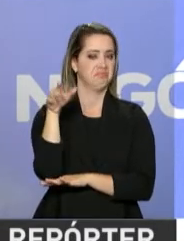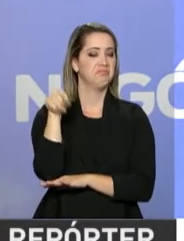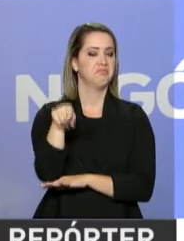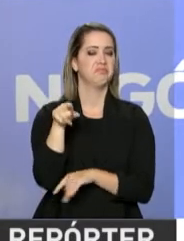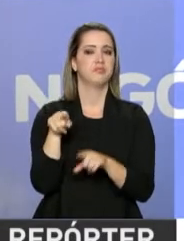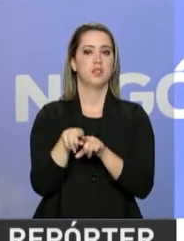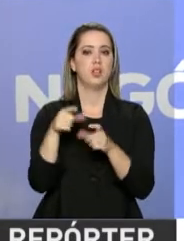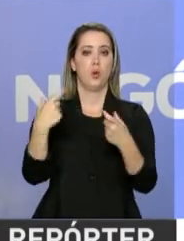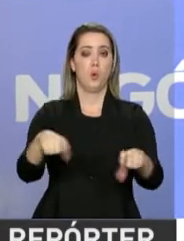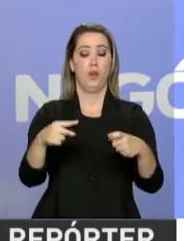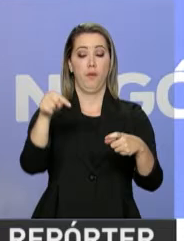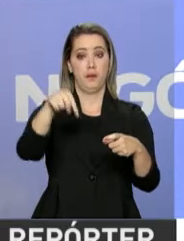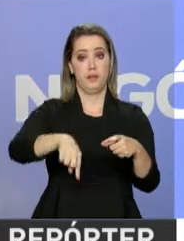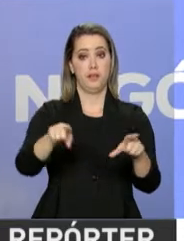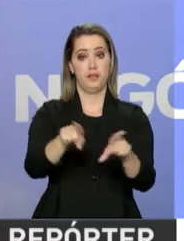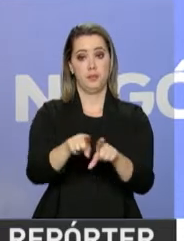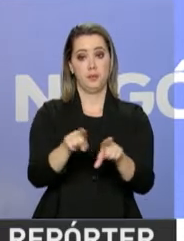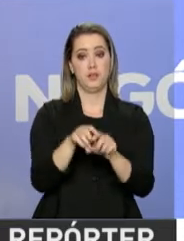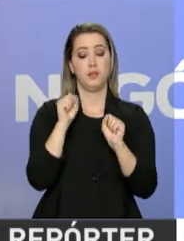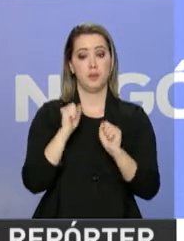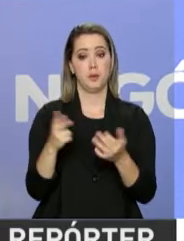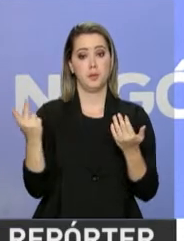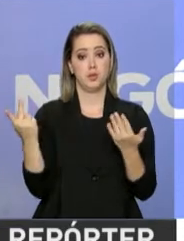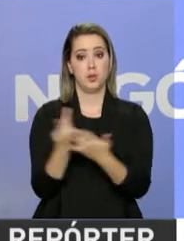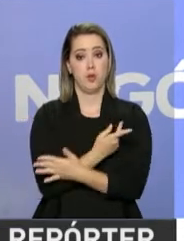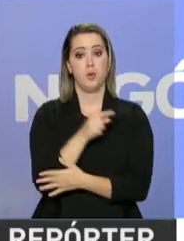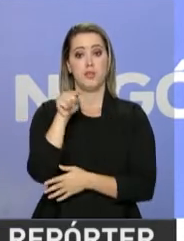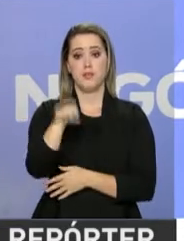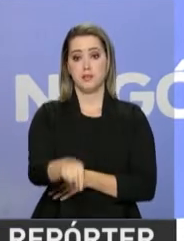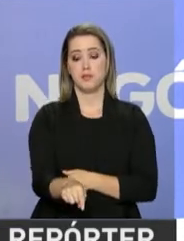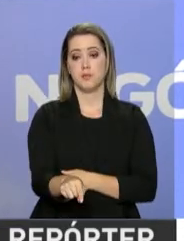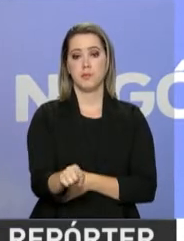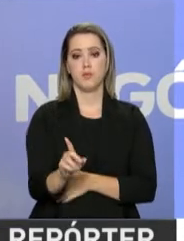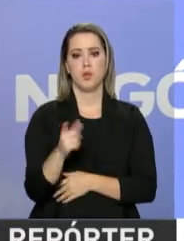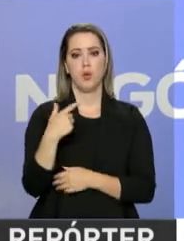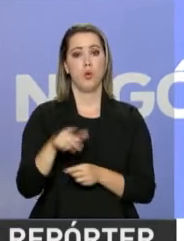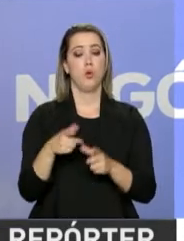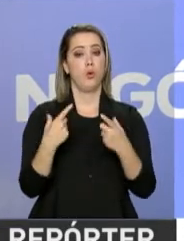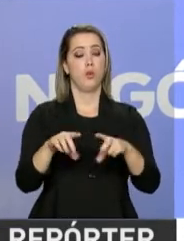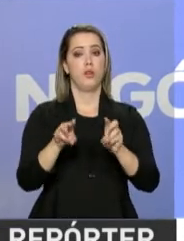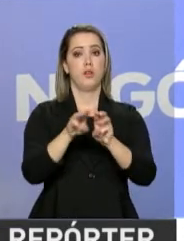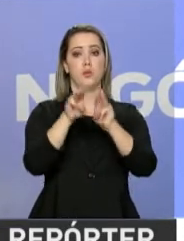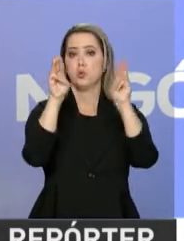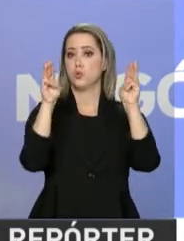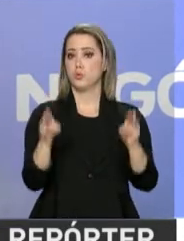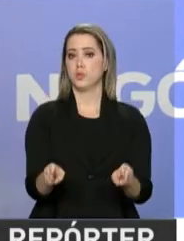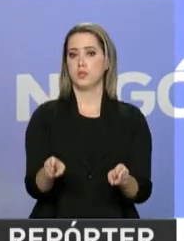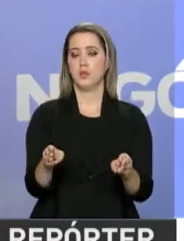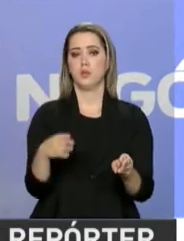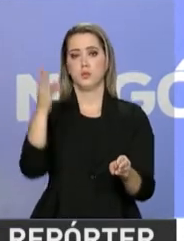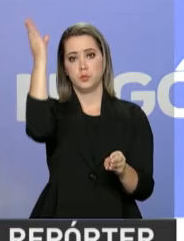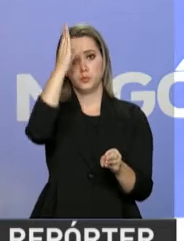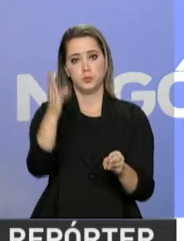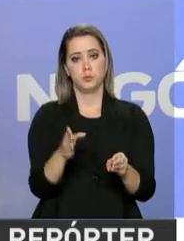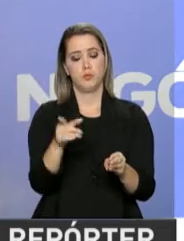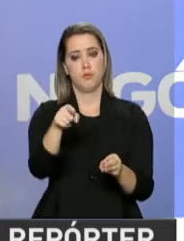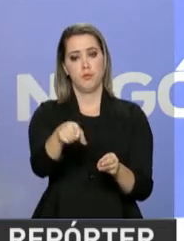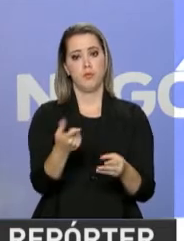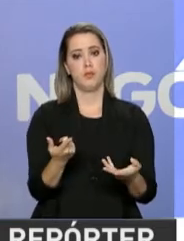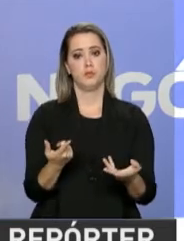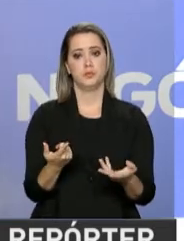que está acontecendo um evento, que poderá ocorrer aqui a instalação de um museu de uma grande empresa brasileira